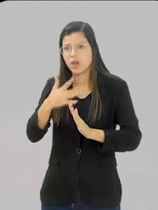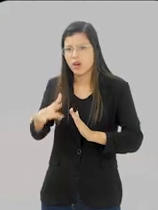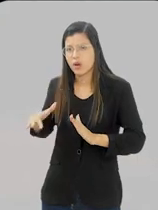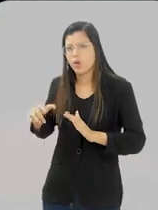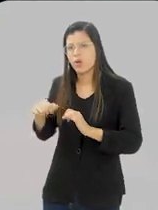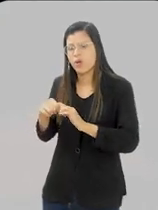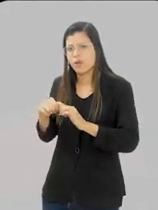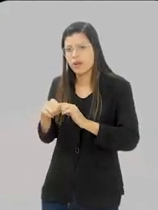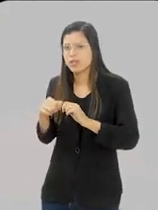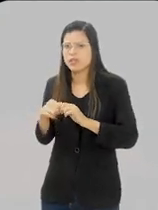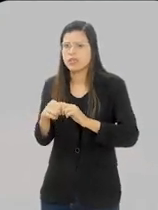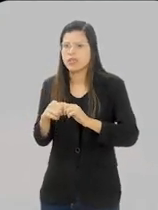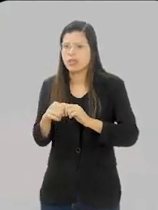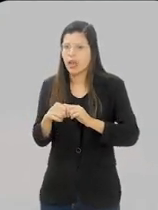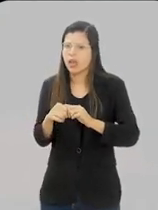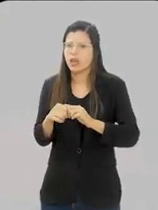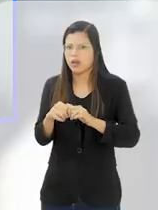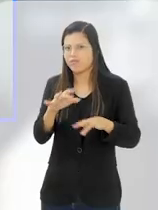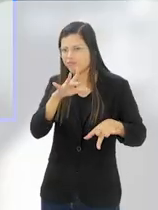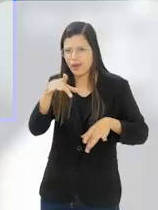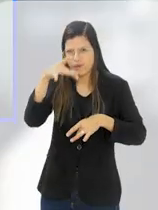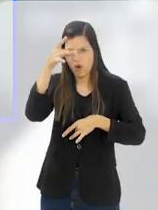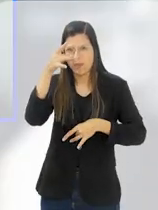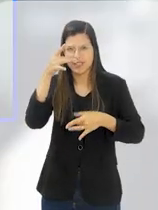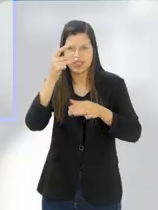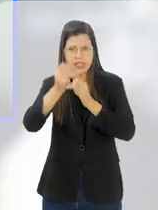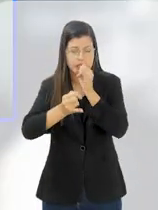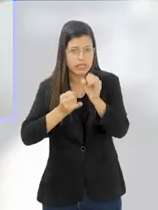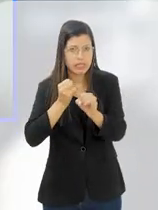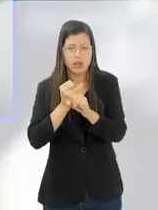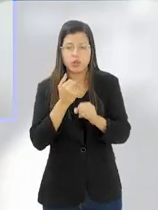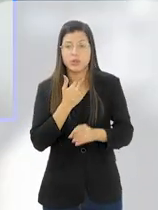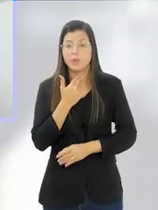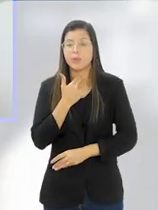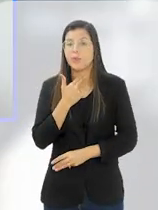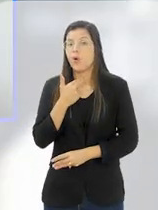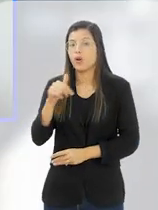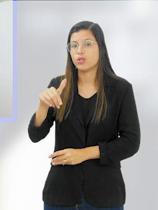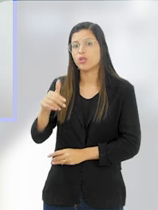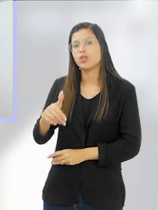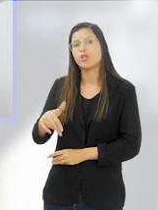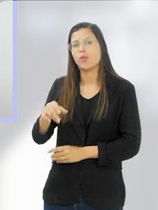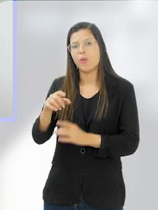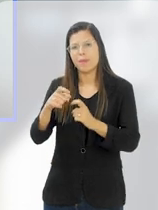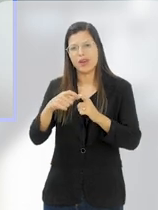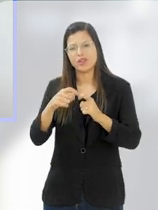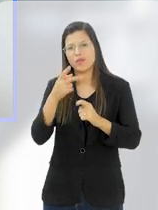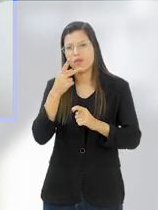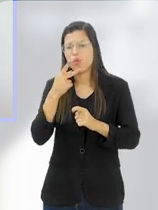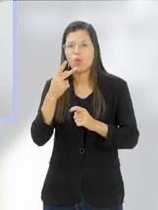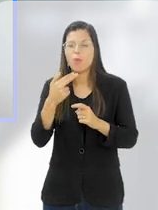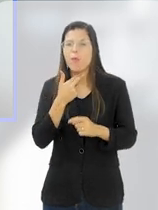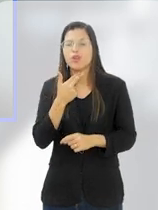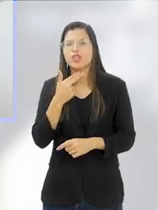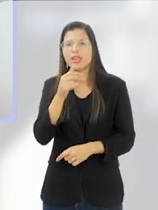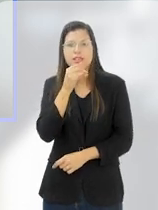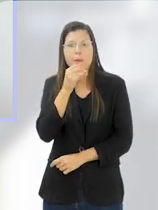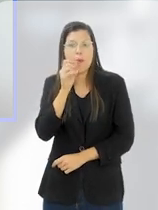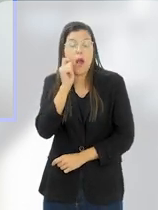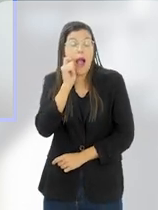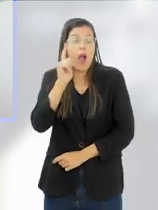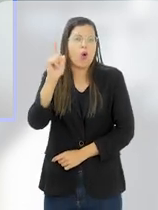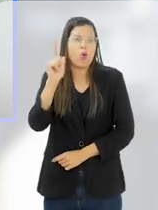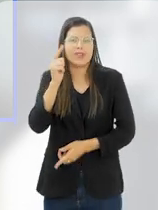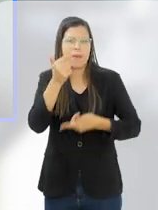vão performar isso na internet, né? Então, ela não pode, o doutor Daniel falou, acordar para trabalhar,